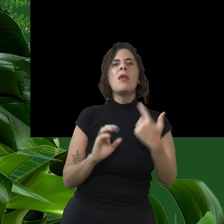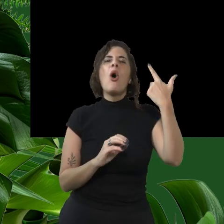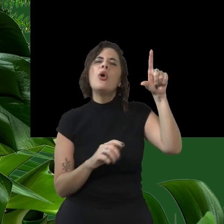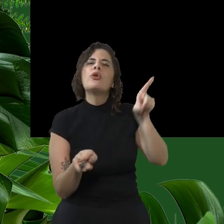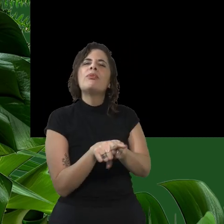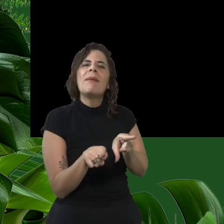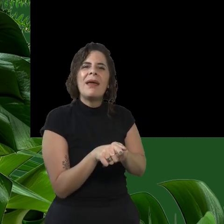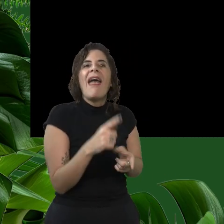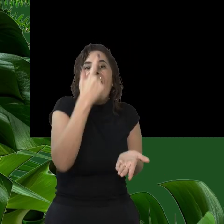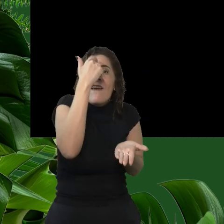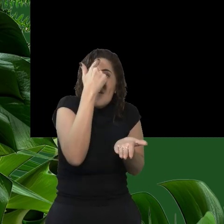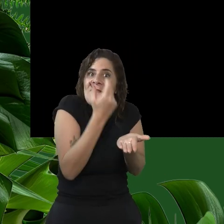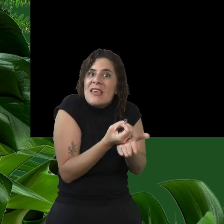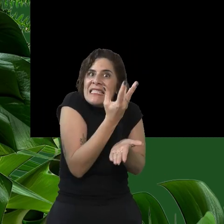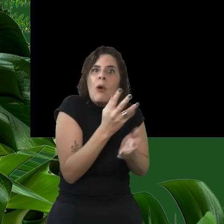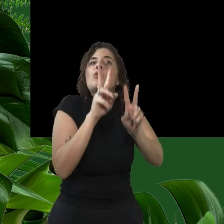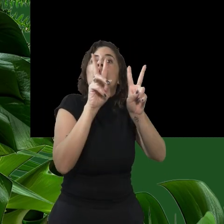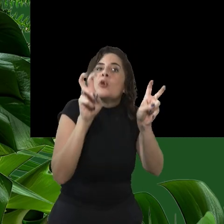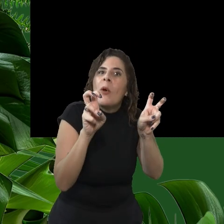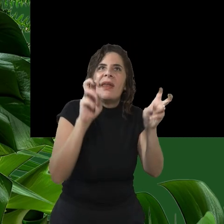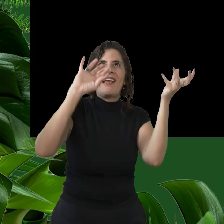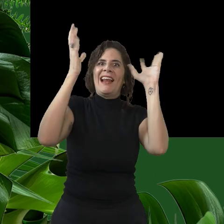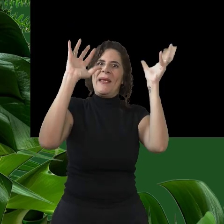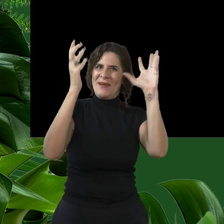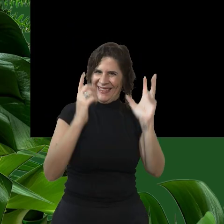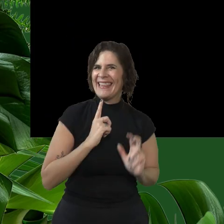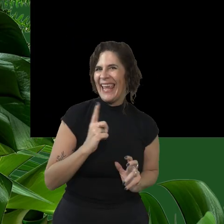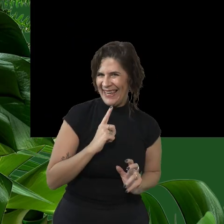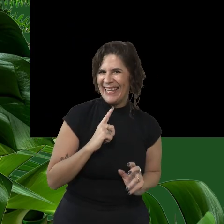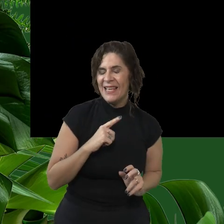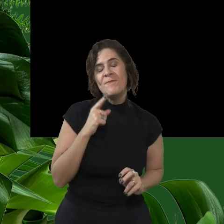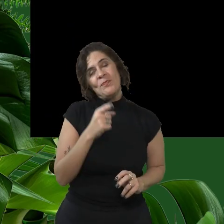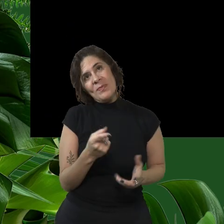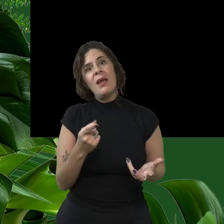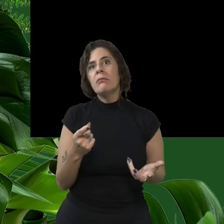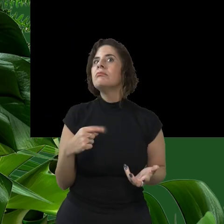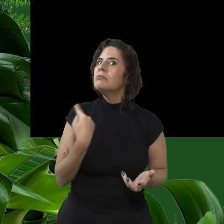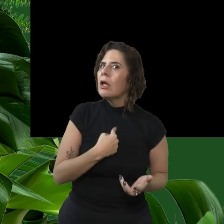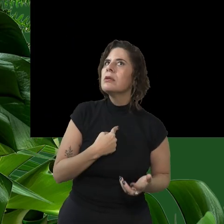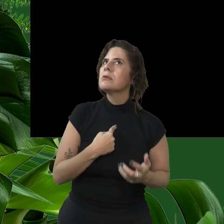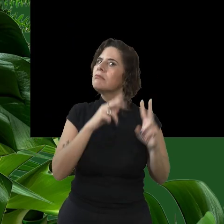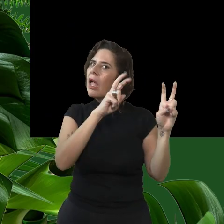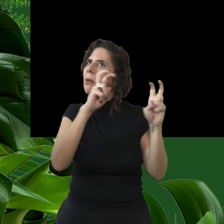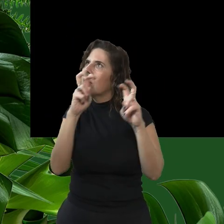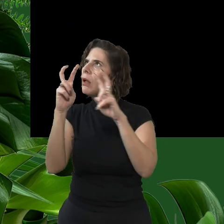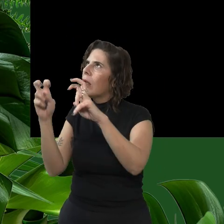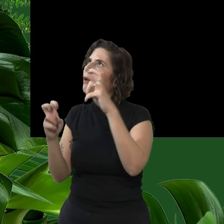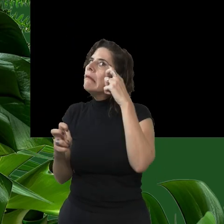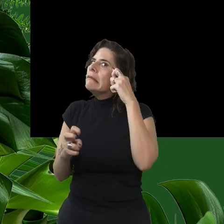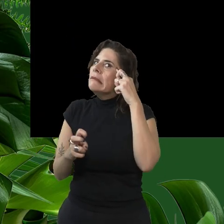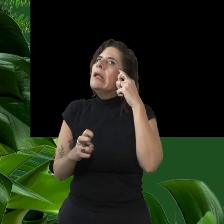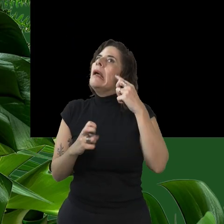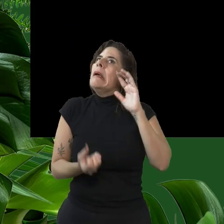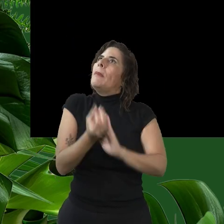a ficção climática, que é realmente quando você tem uma ficção que está ligada ao tema das mudanças climáticas. Então, tudo isso aí para a gente tentar realmente